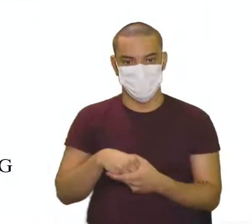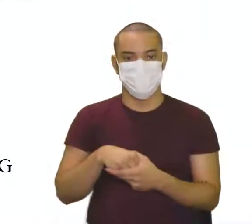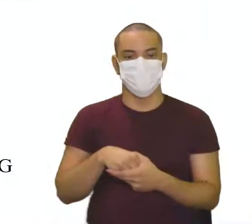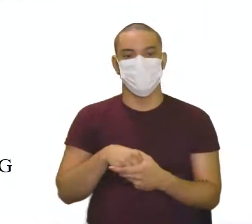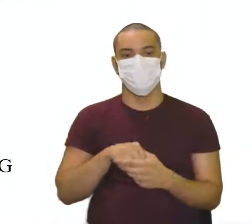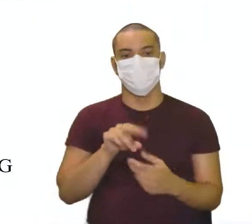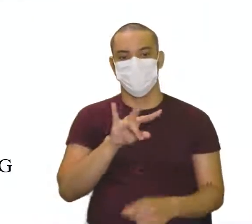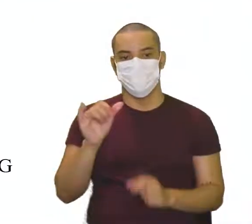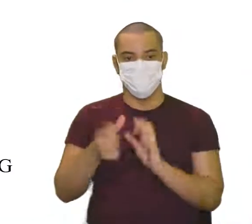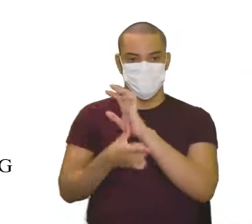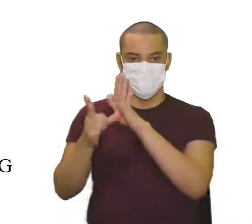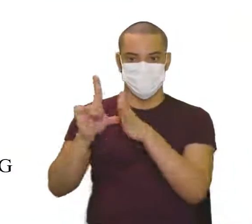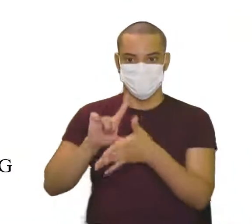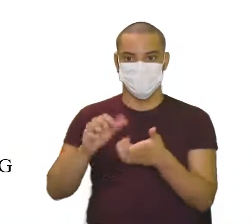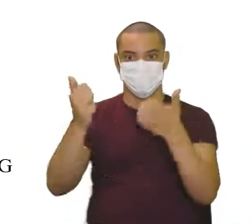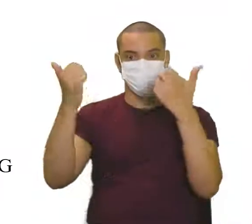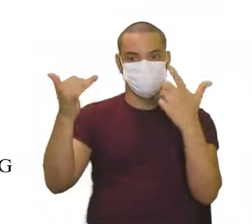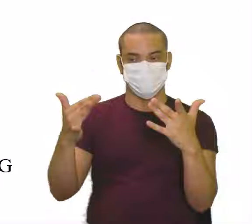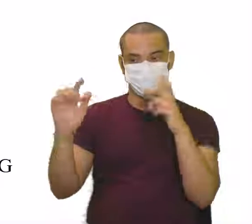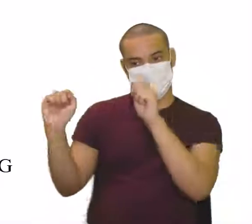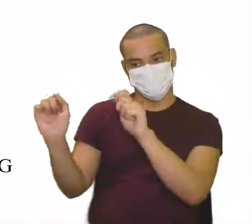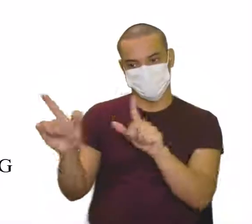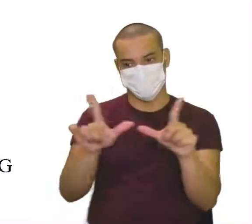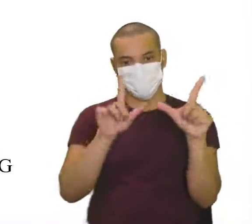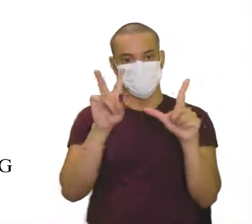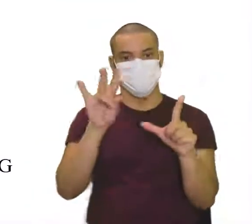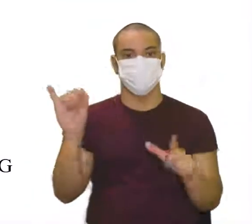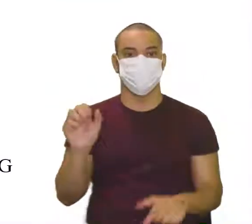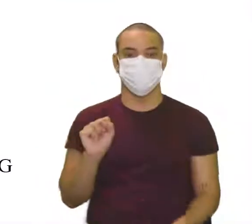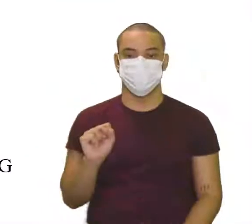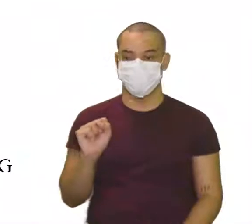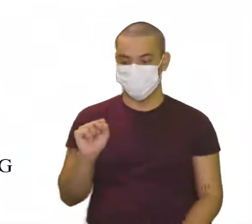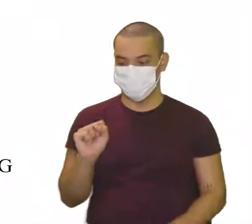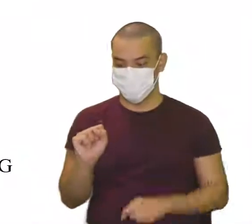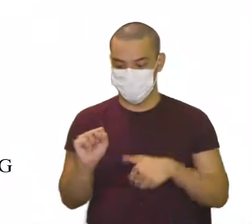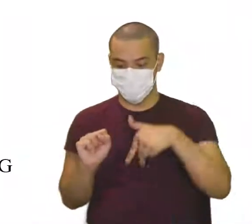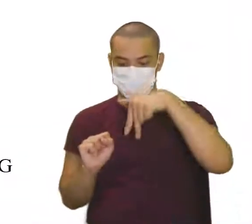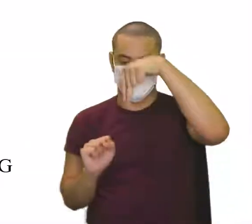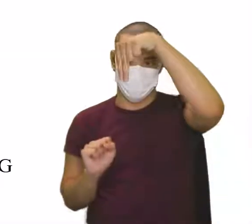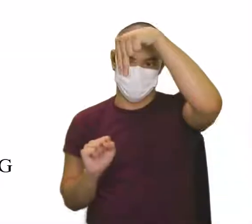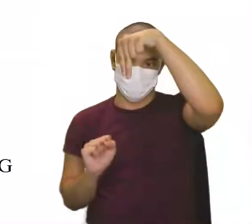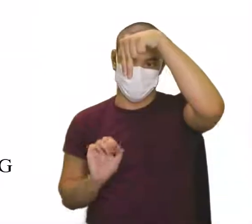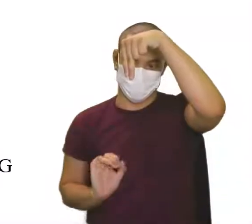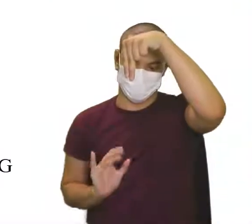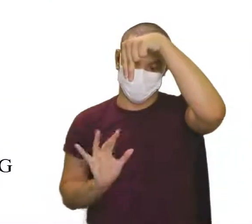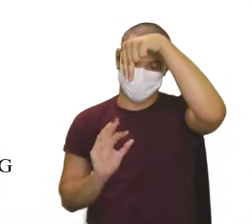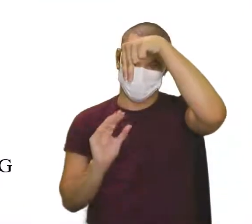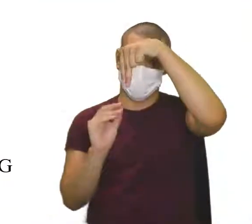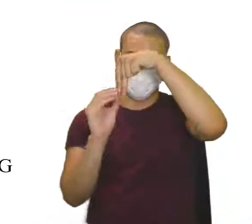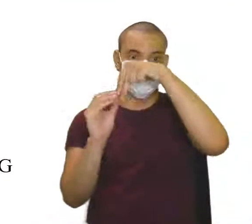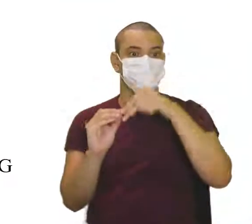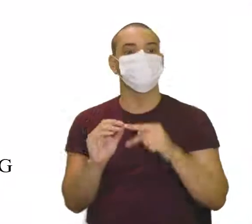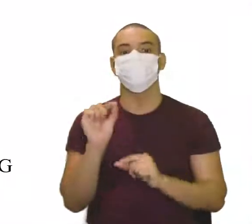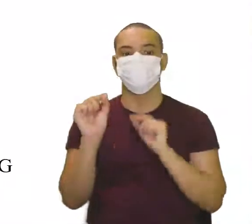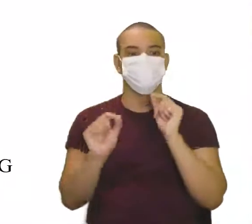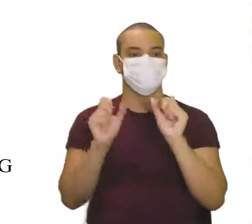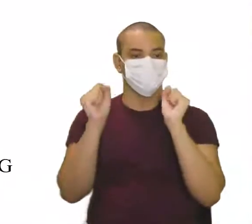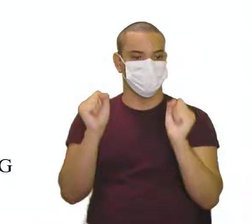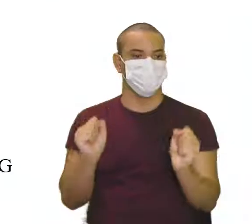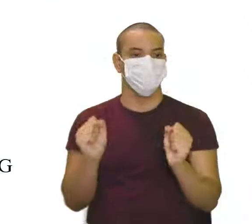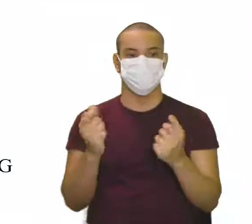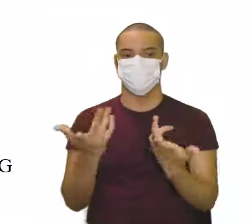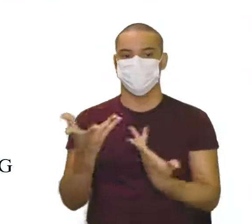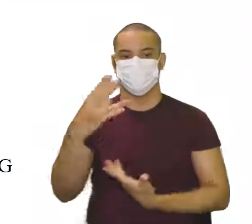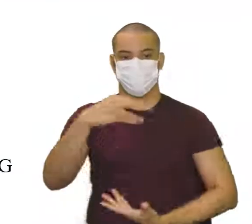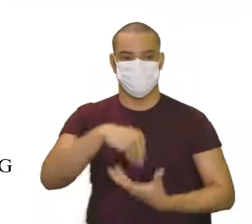como nós vimos no slide anterior, elas vão do sul ao norte, ok? Unidades, pessoal, que a gente pode trabalhar de